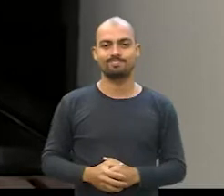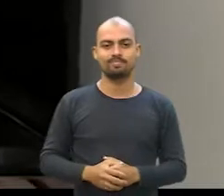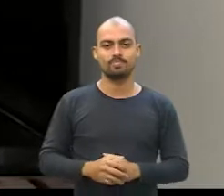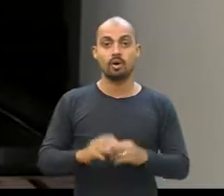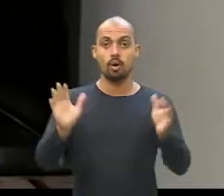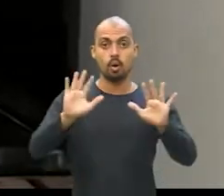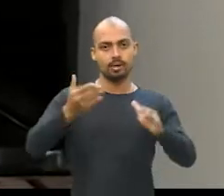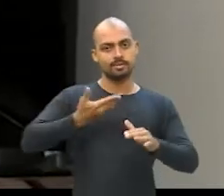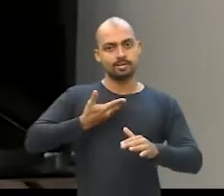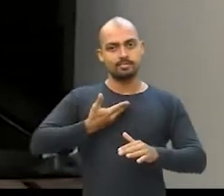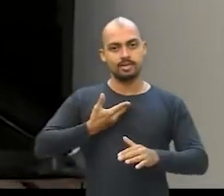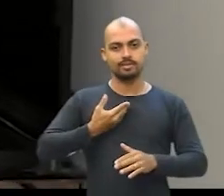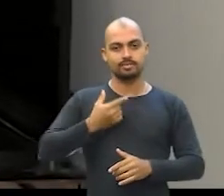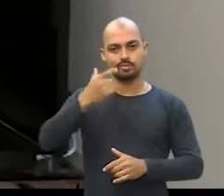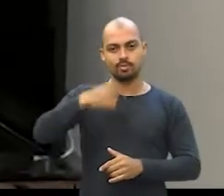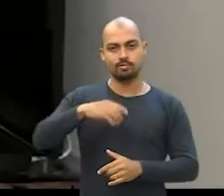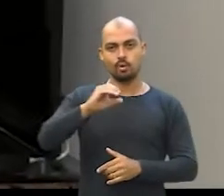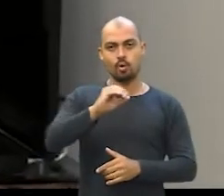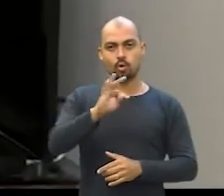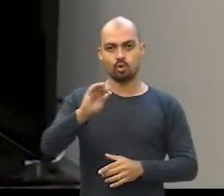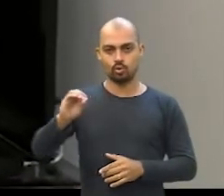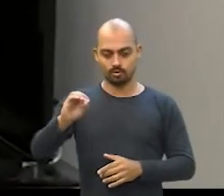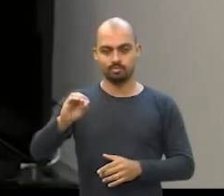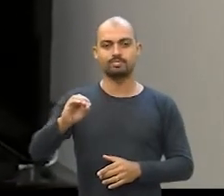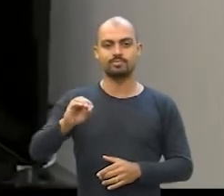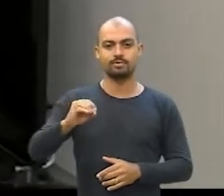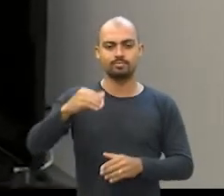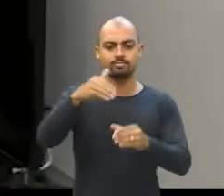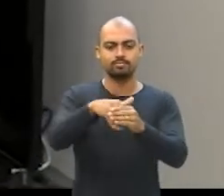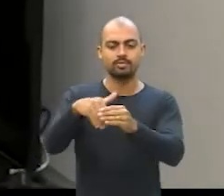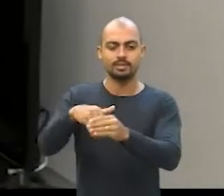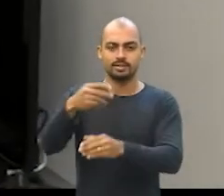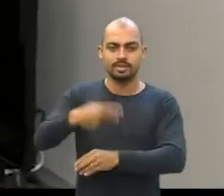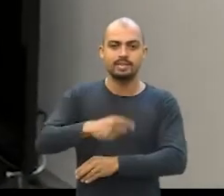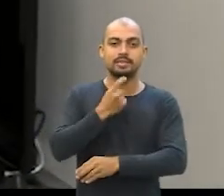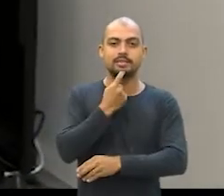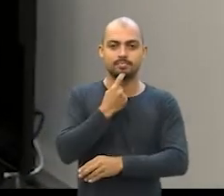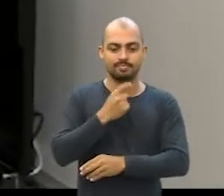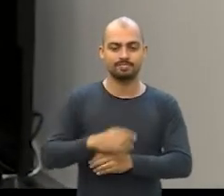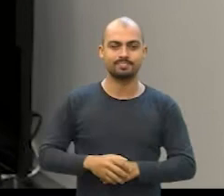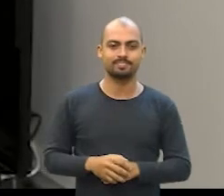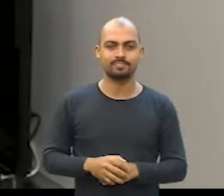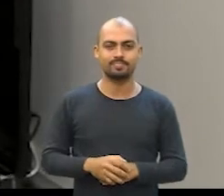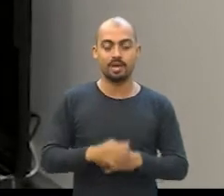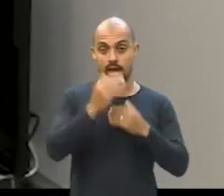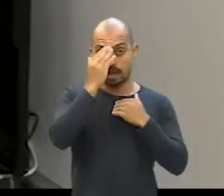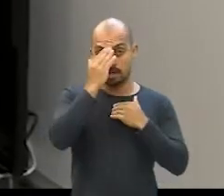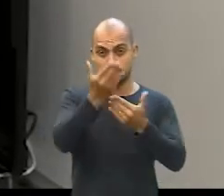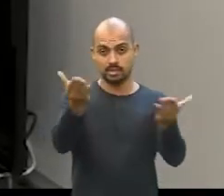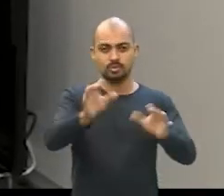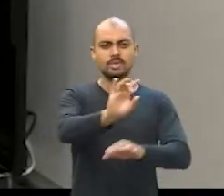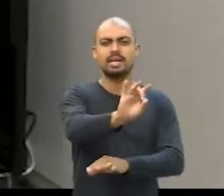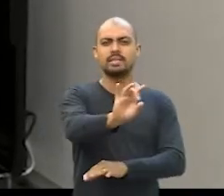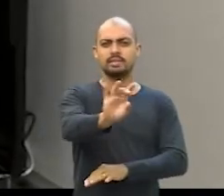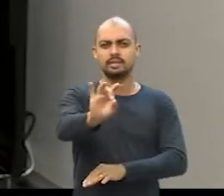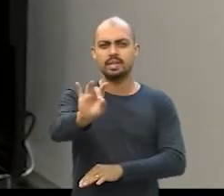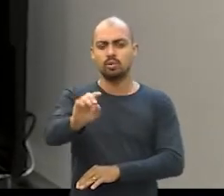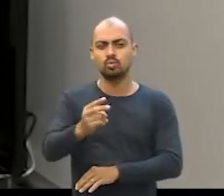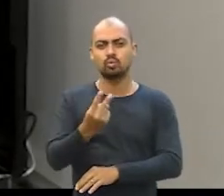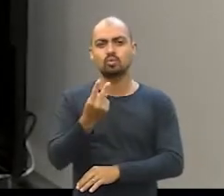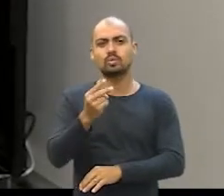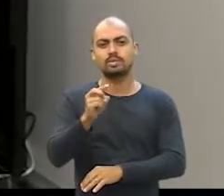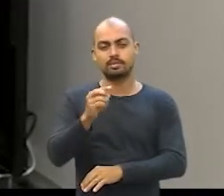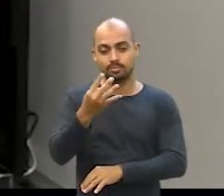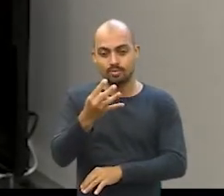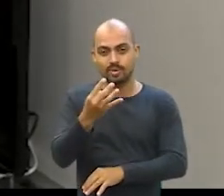dorme. Olá meus amigos, eu sou Otto Alejandro, vereador eleito na cidade de Campinas. Quero agradecer a cada